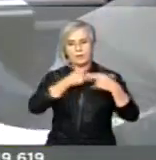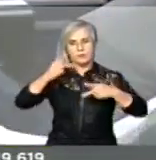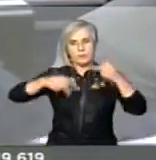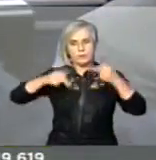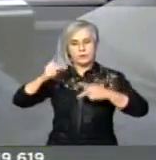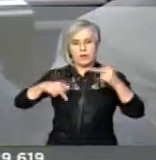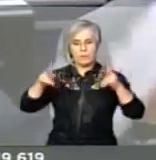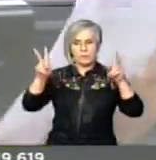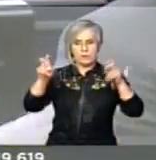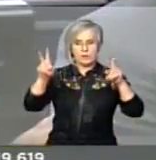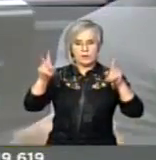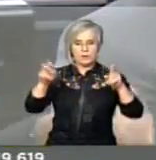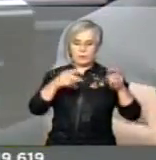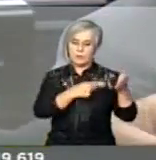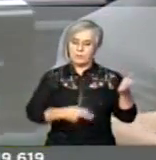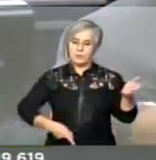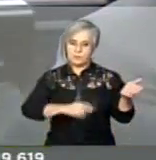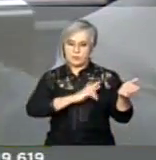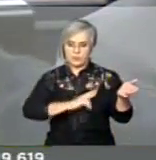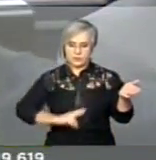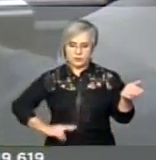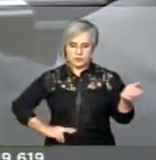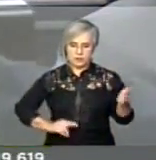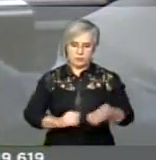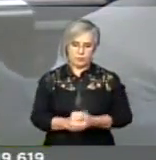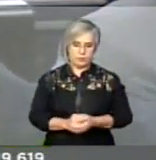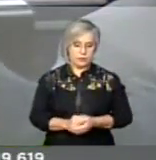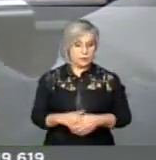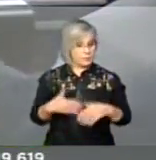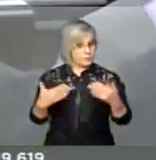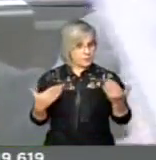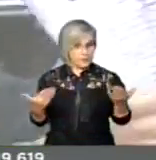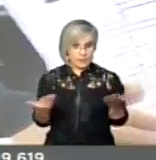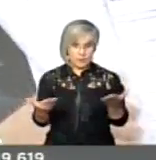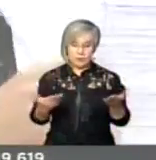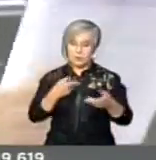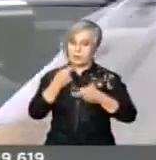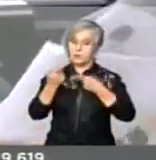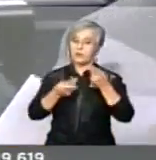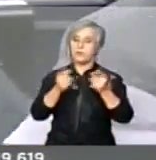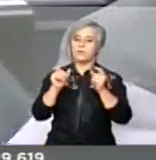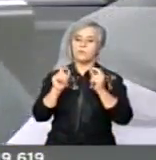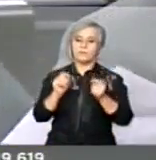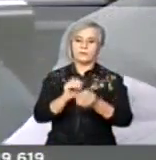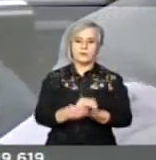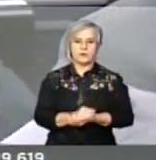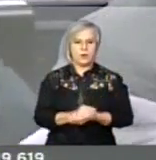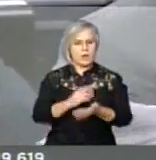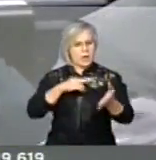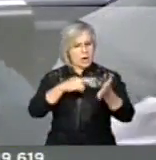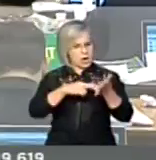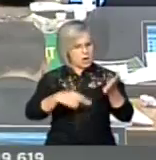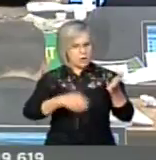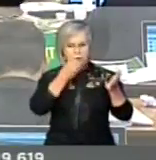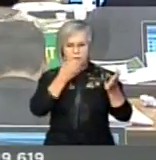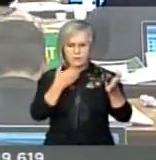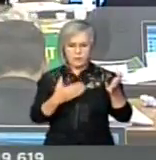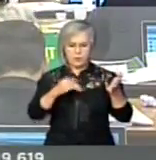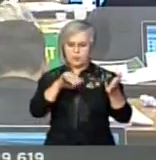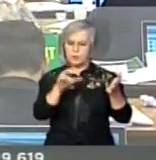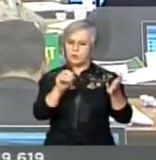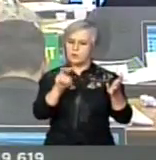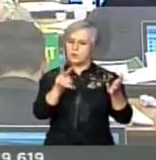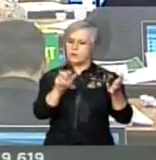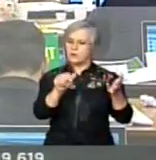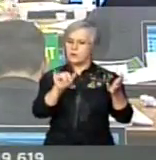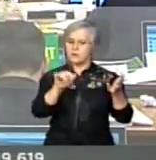política da Presidente da República. E aí eu vou aqui, presidente, ao brilhante relatório do deputado Jovair Arantes,